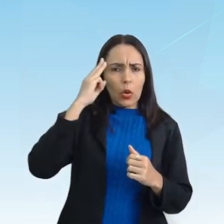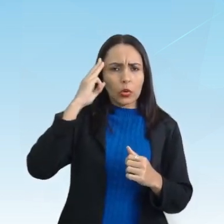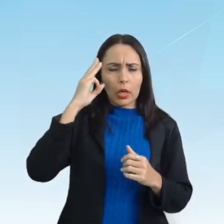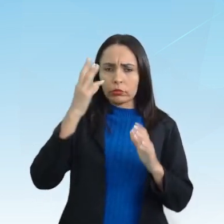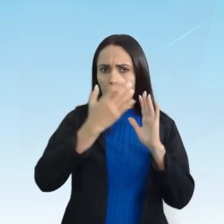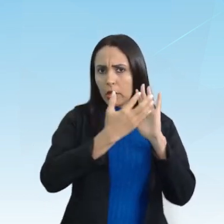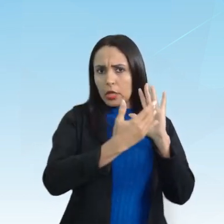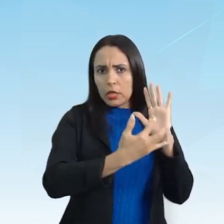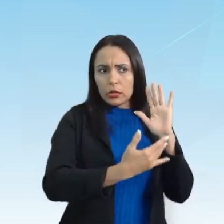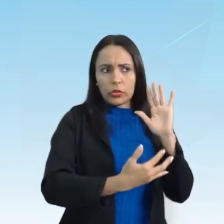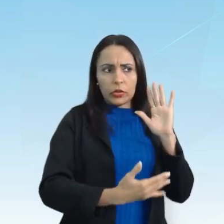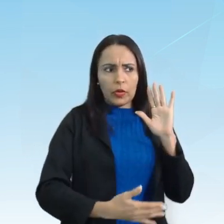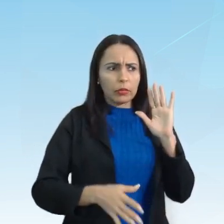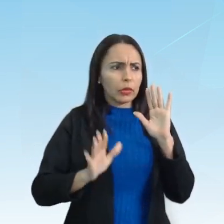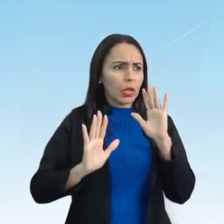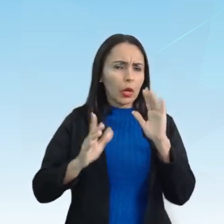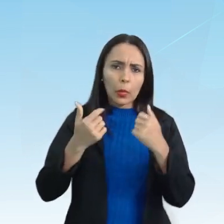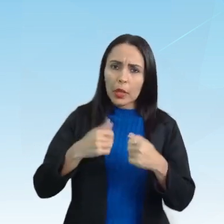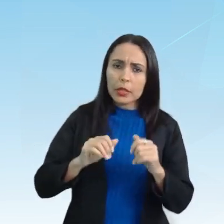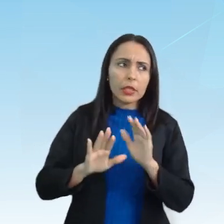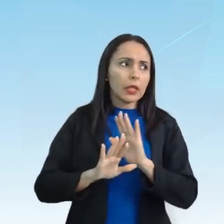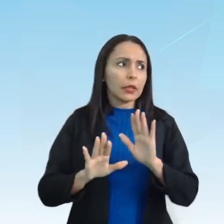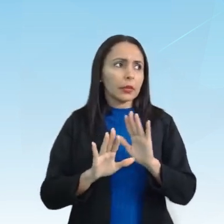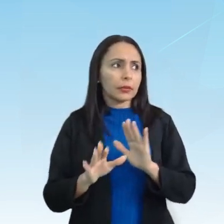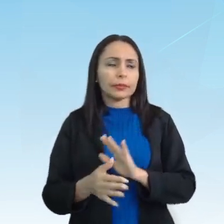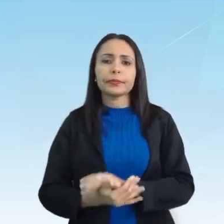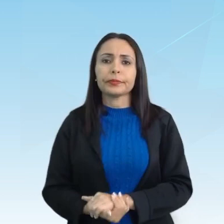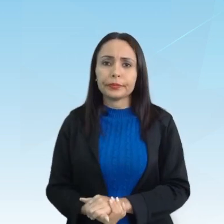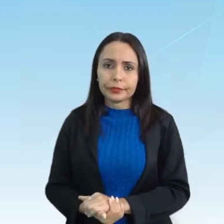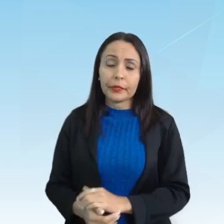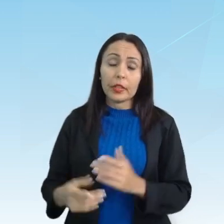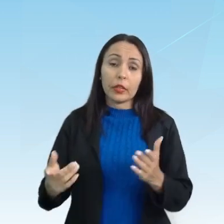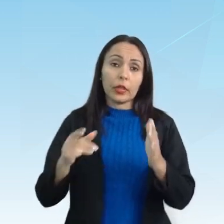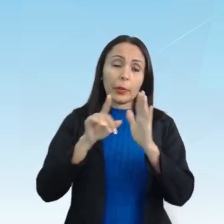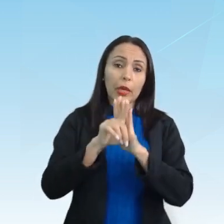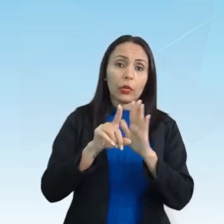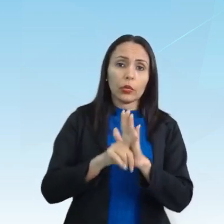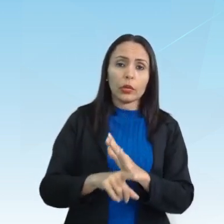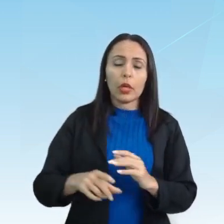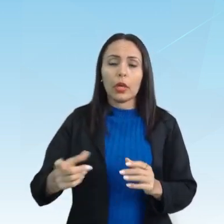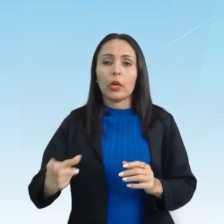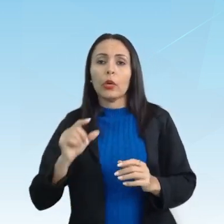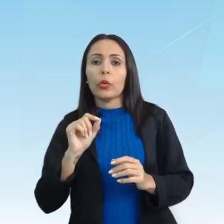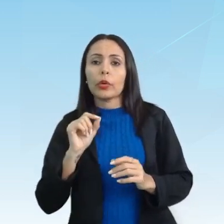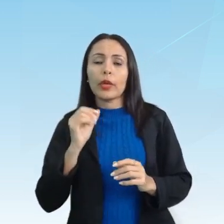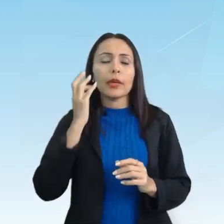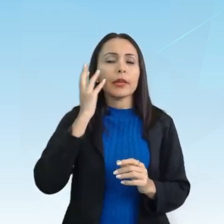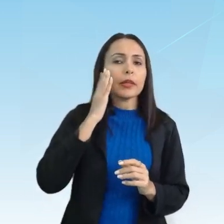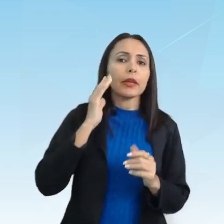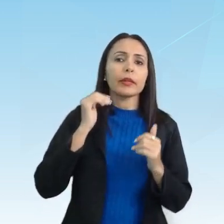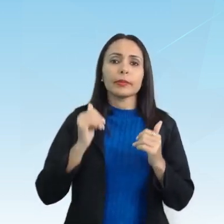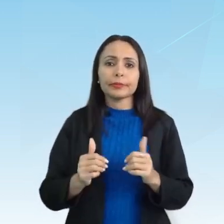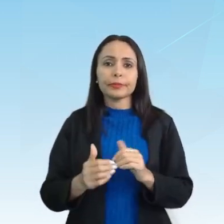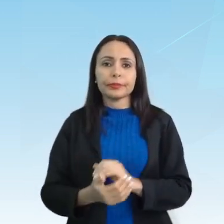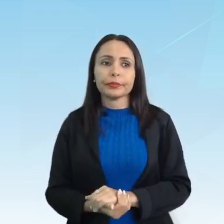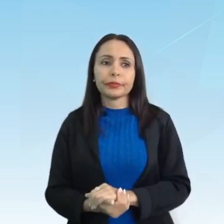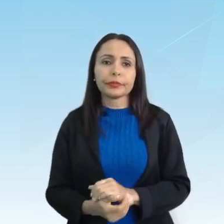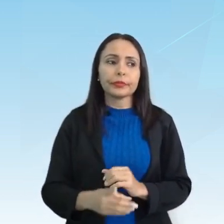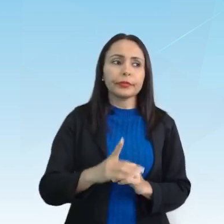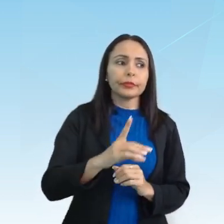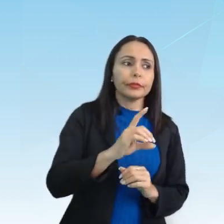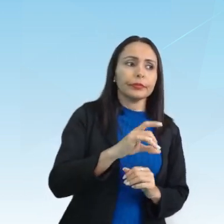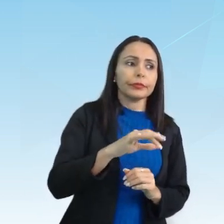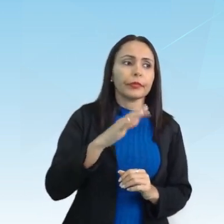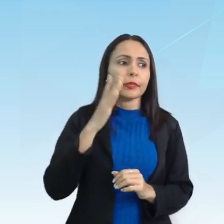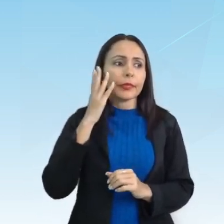listas e listas de verbo, pela questão das perguntas. Então, o que e quem? De que, de